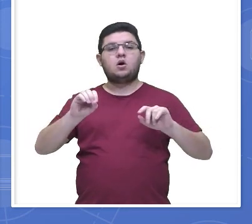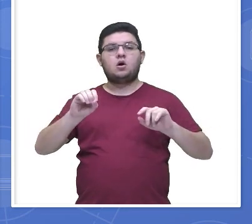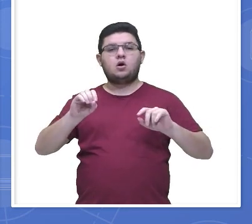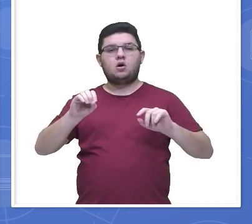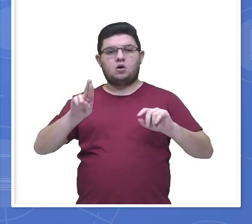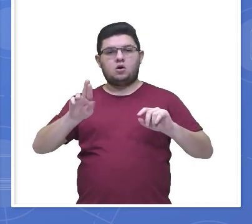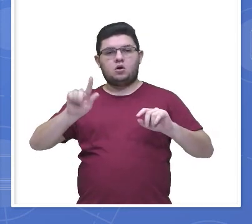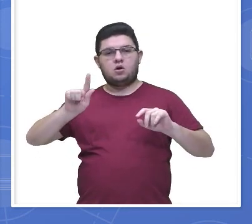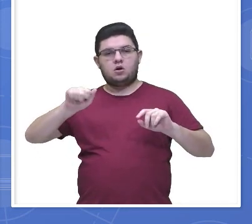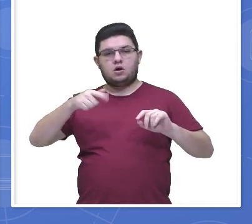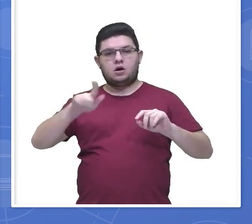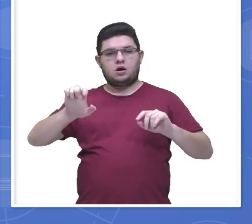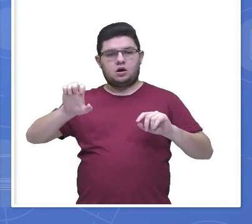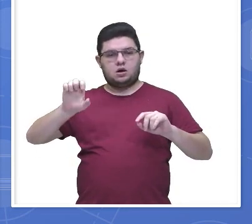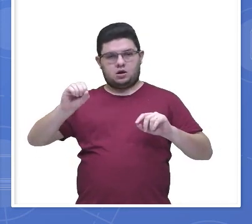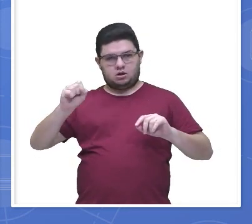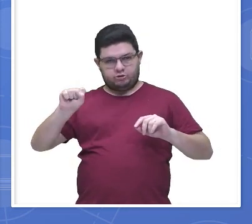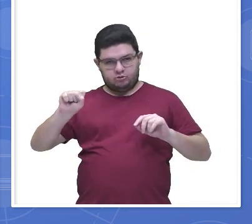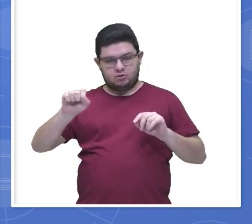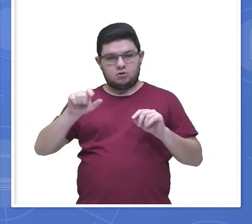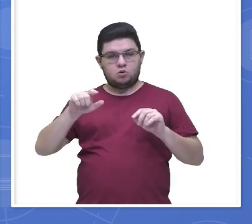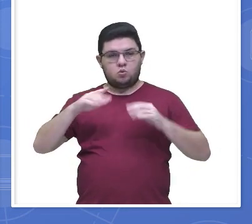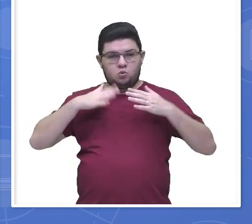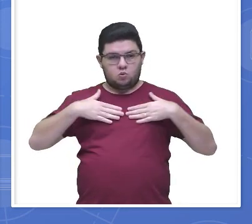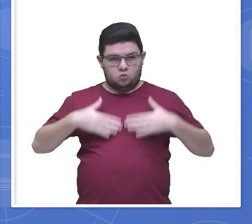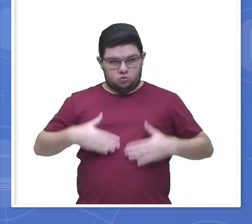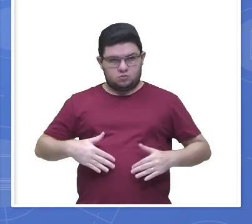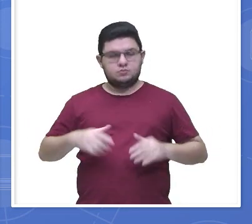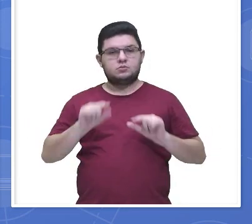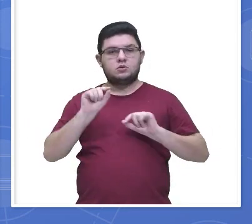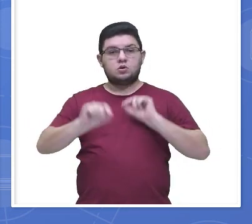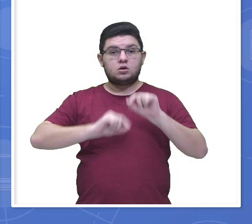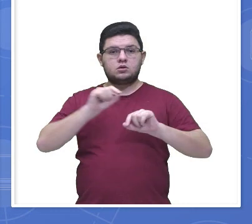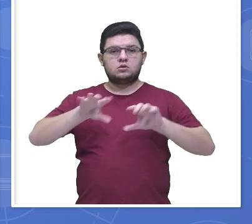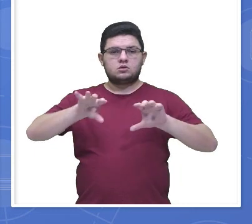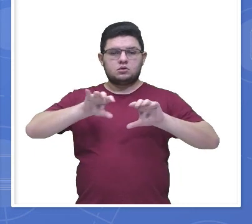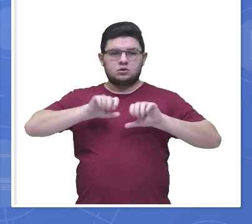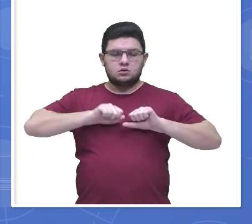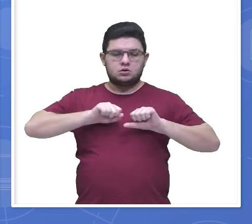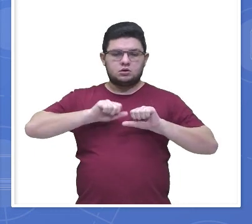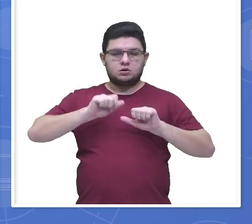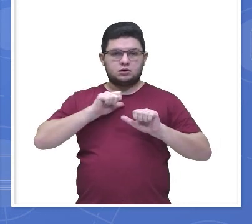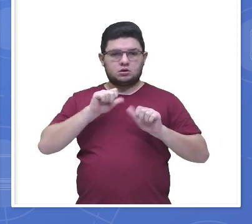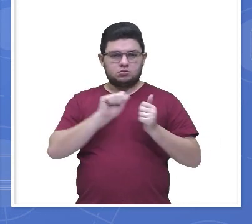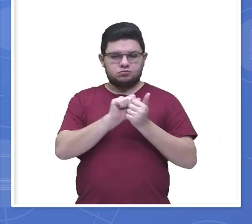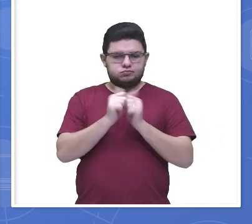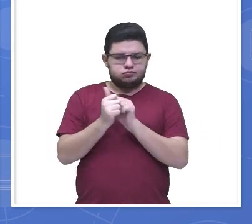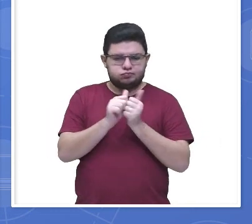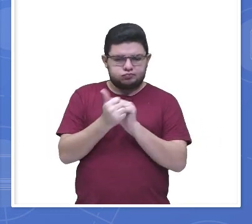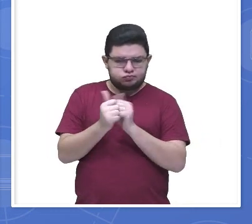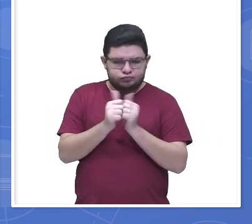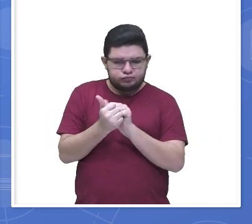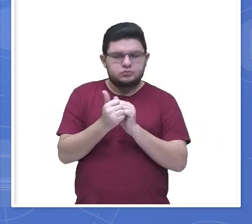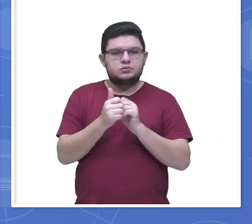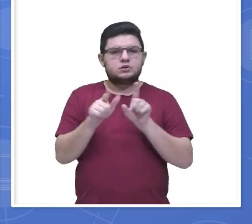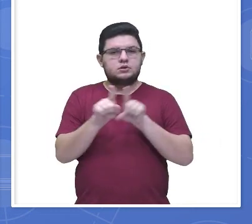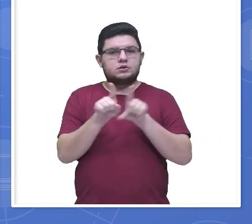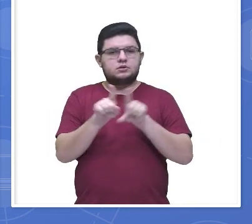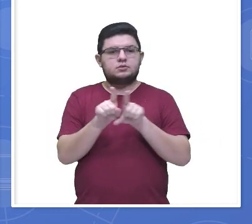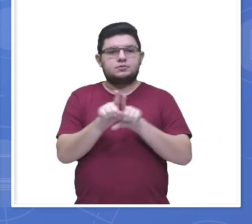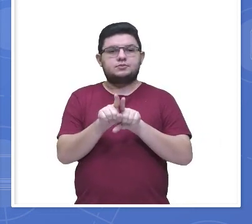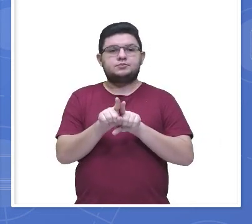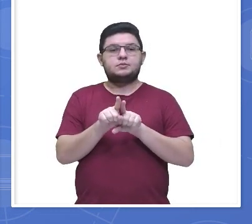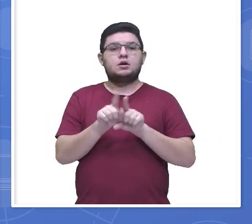captar as mensagens, estímulos do ambiente e interpretá-los e arquivá-los. Elabora respostas, as quais podem